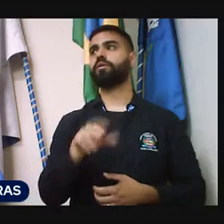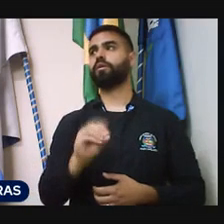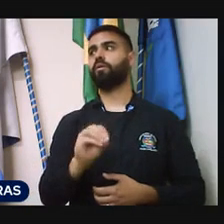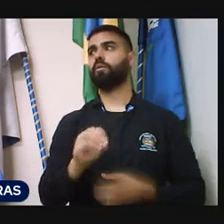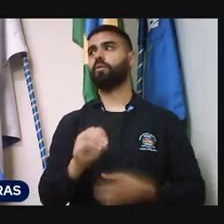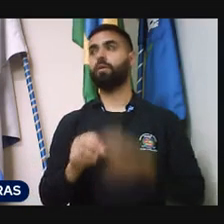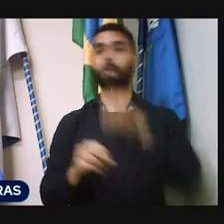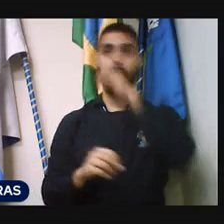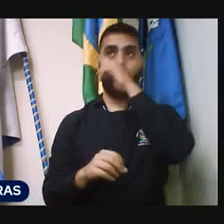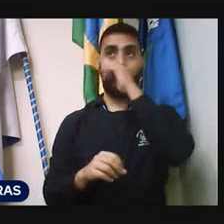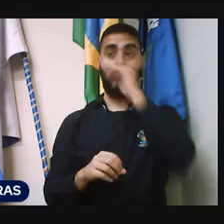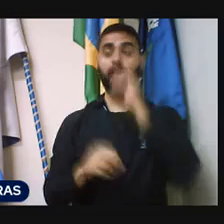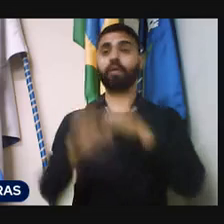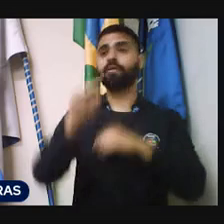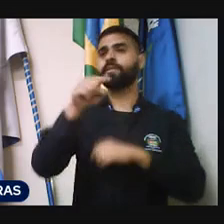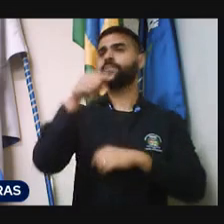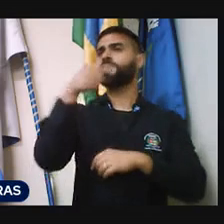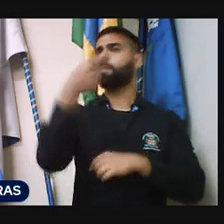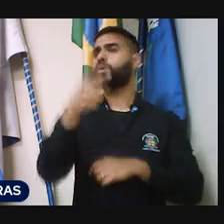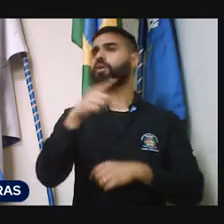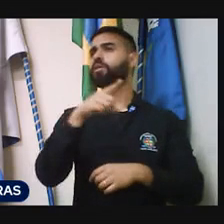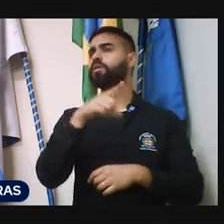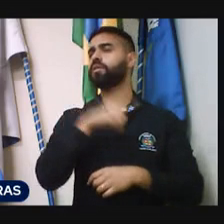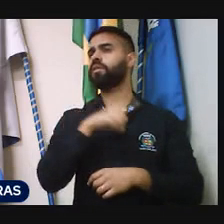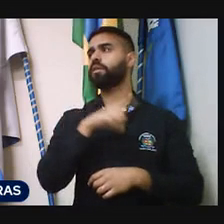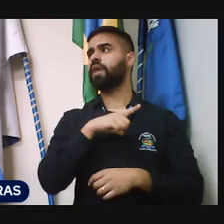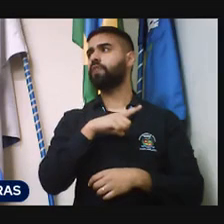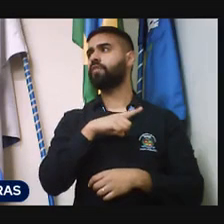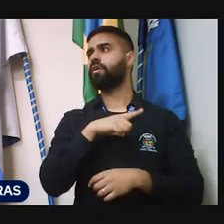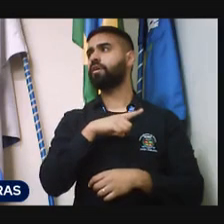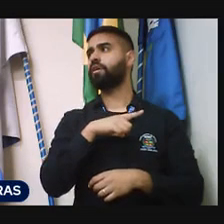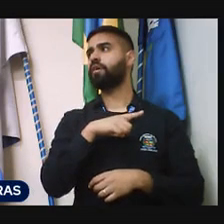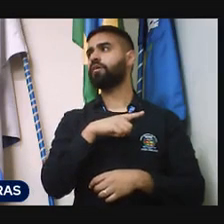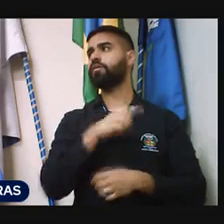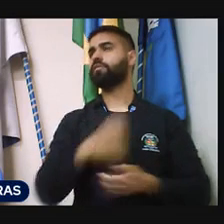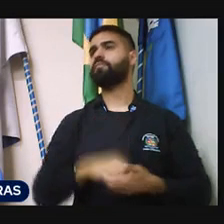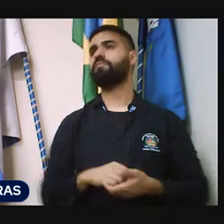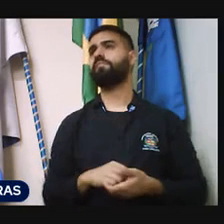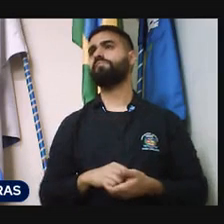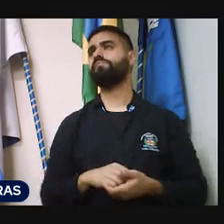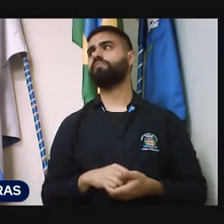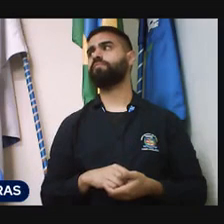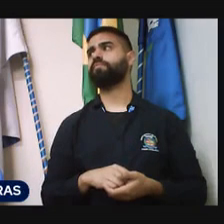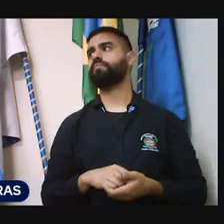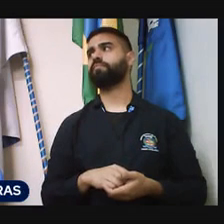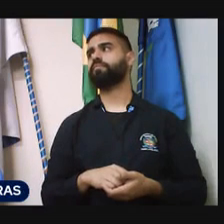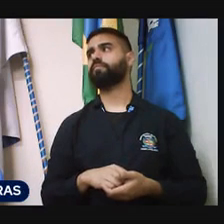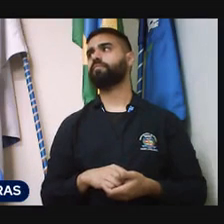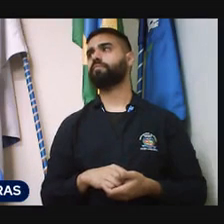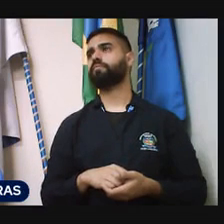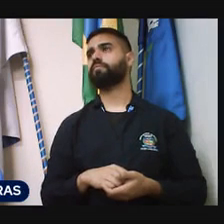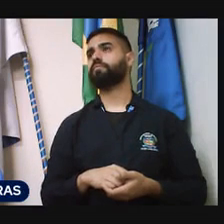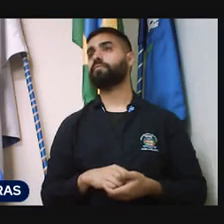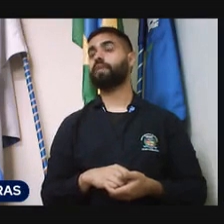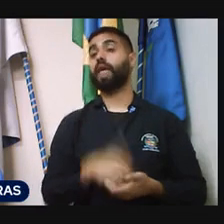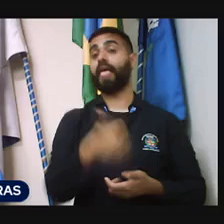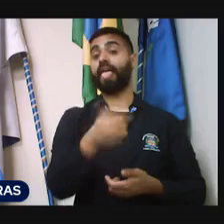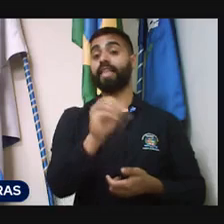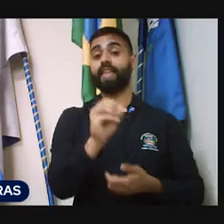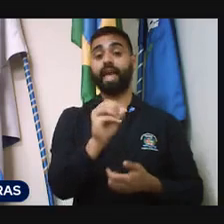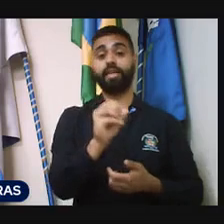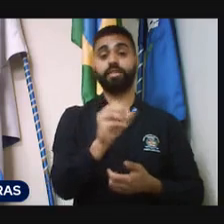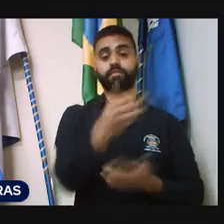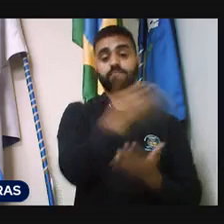e depois foi uns valores de em 10 parcelas